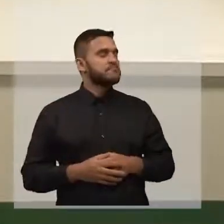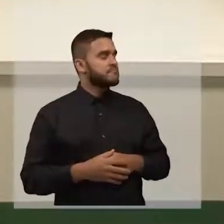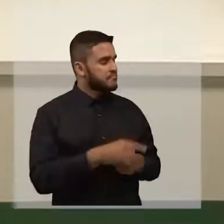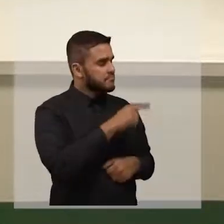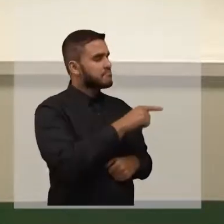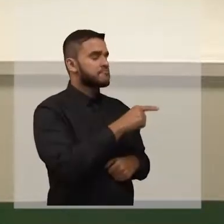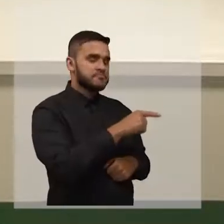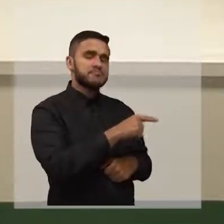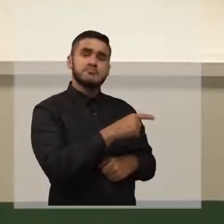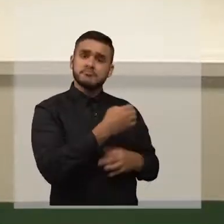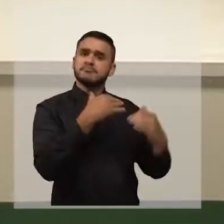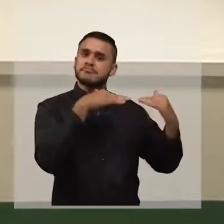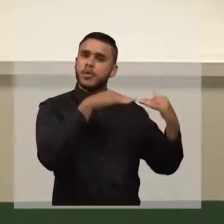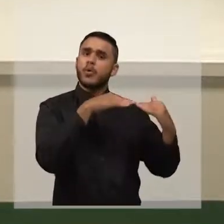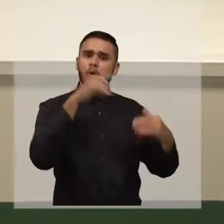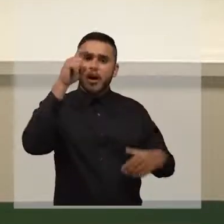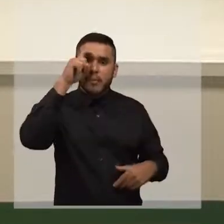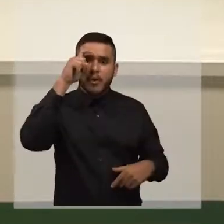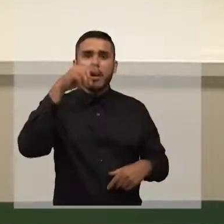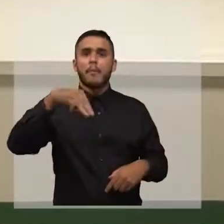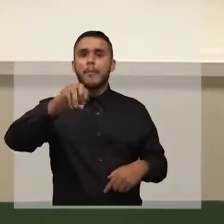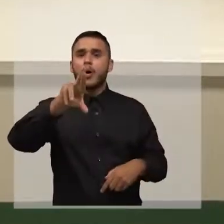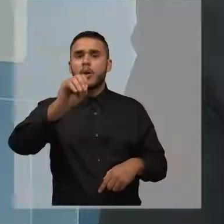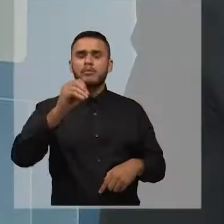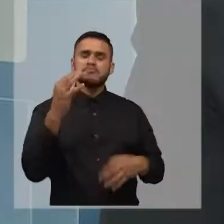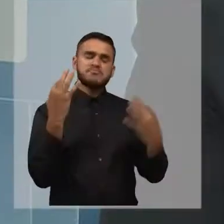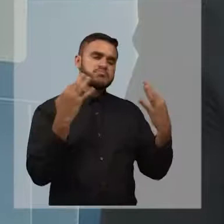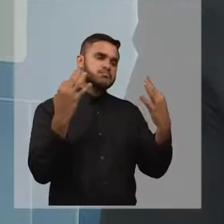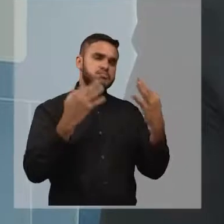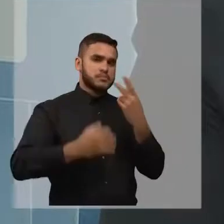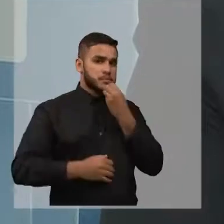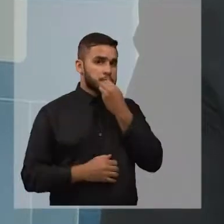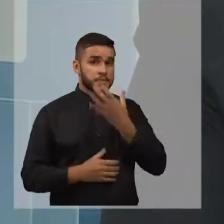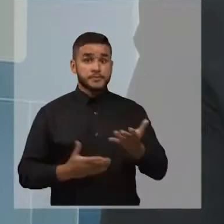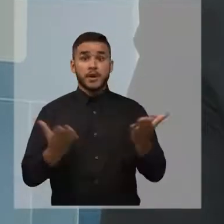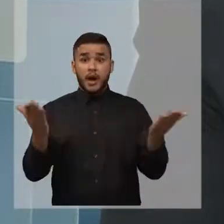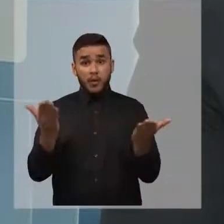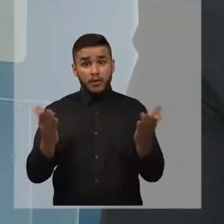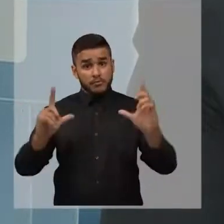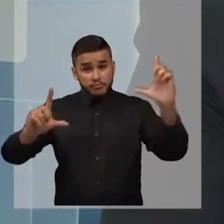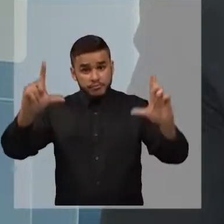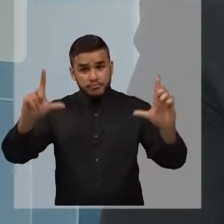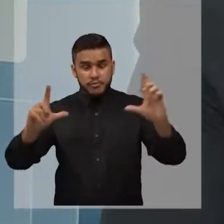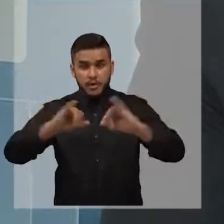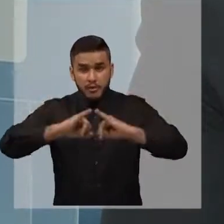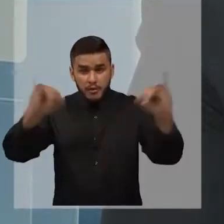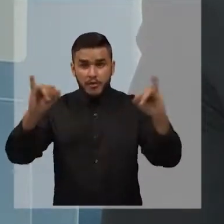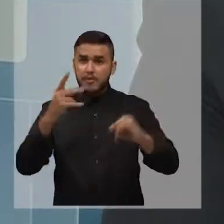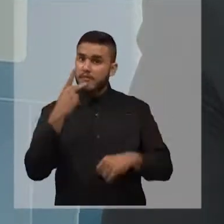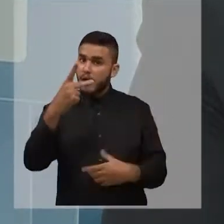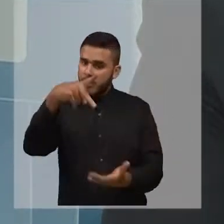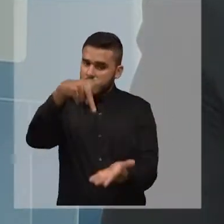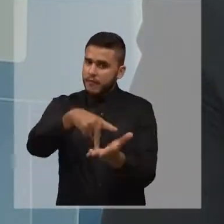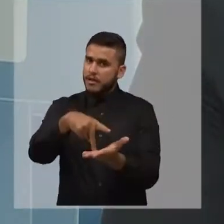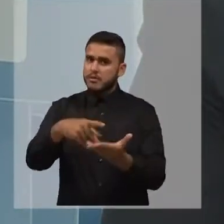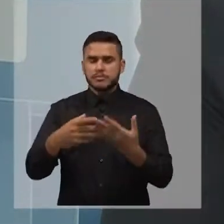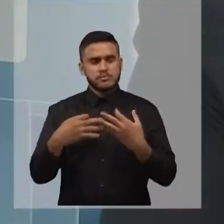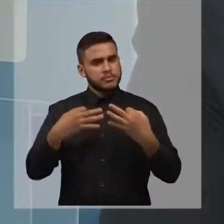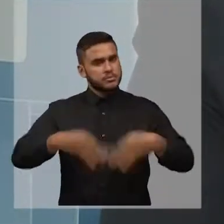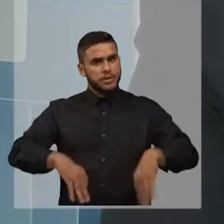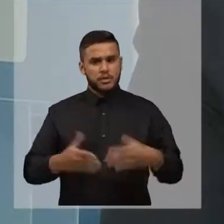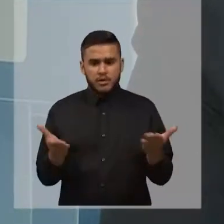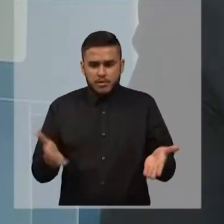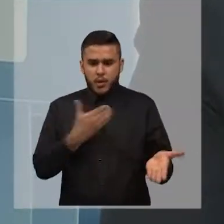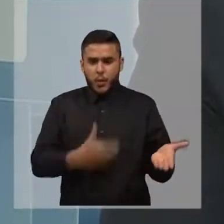numa TV pública e a gente já, na TV pública, a gente já prima pela verdade. E essa é a